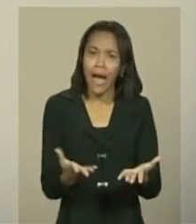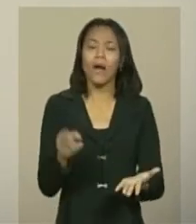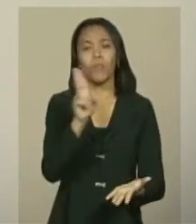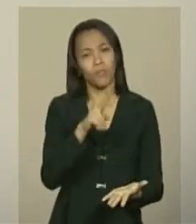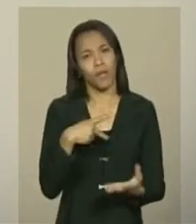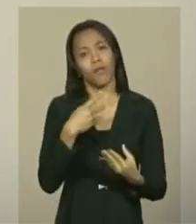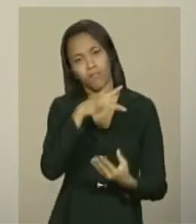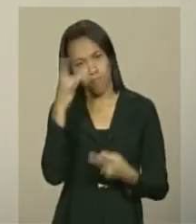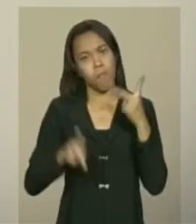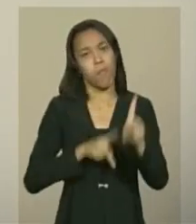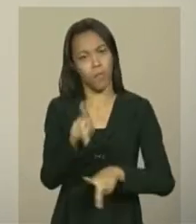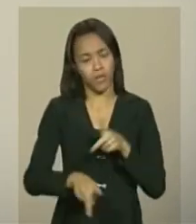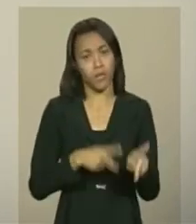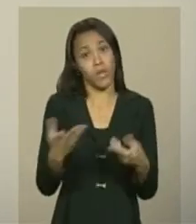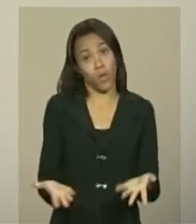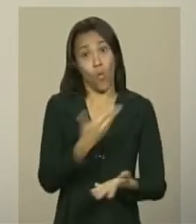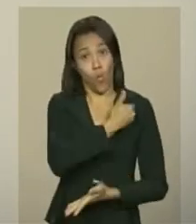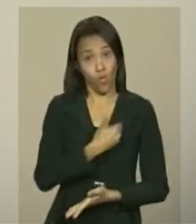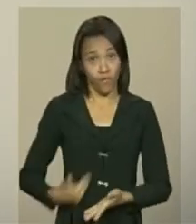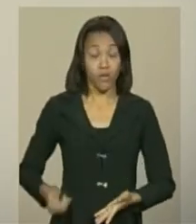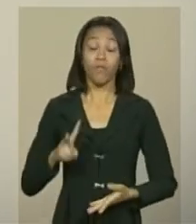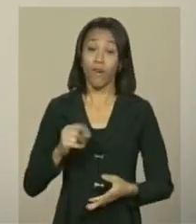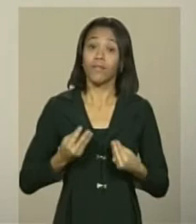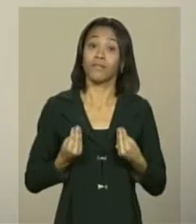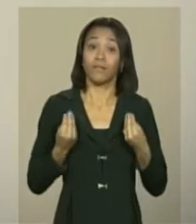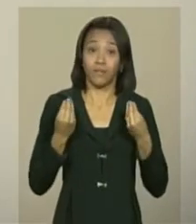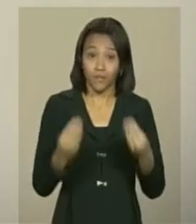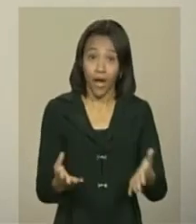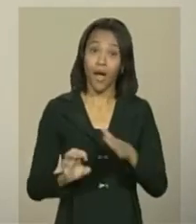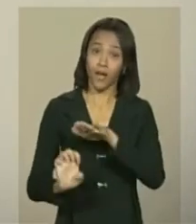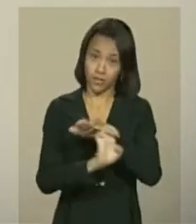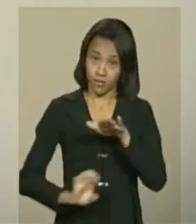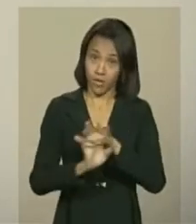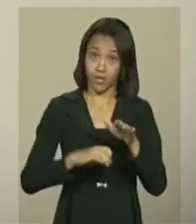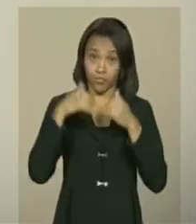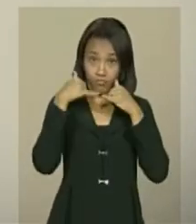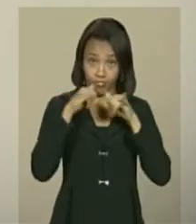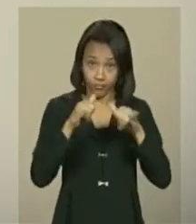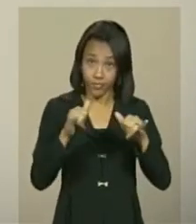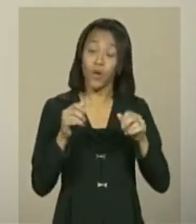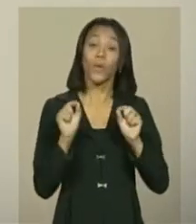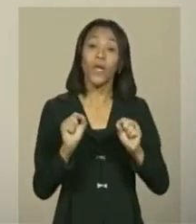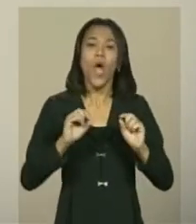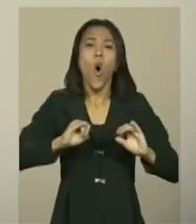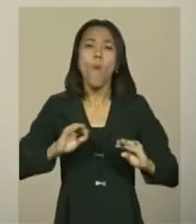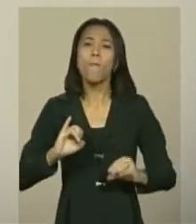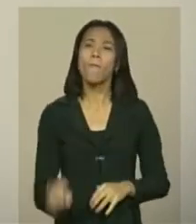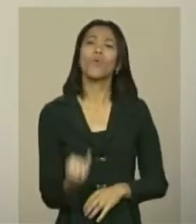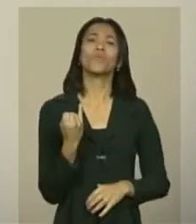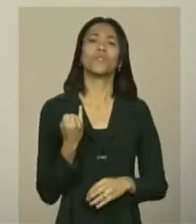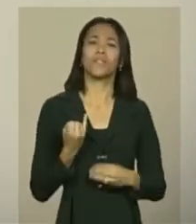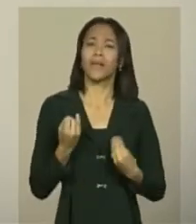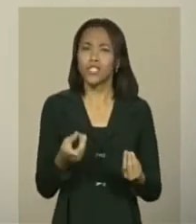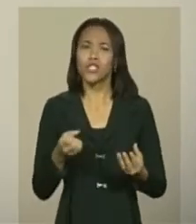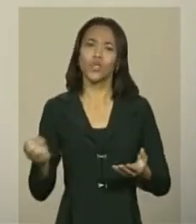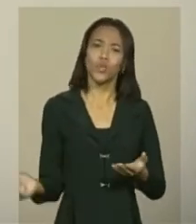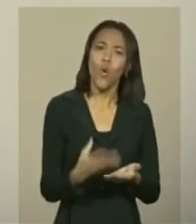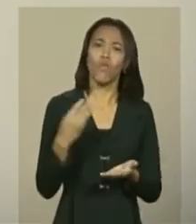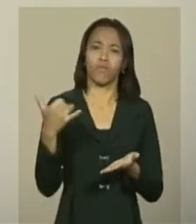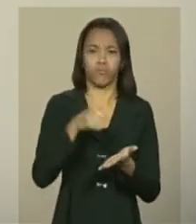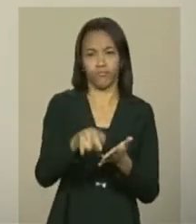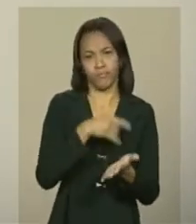para a população o governo então está oferecendo às empresas de energia elétrica ou oportunidade de